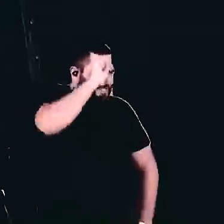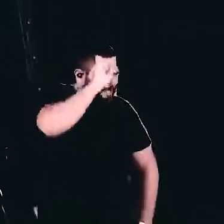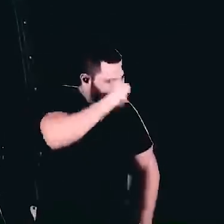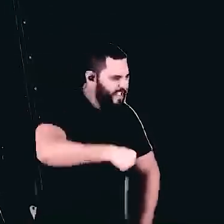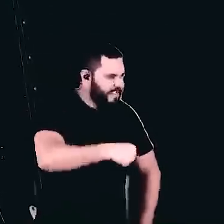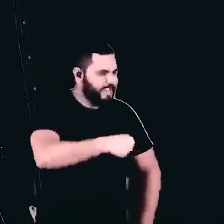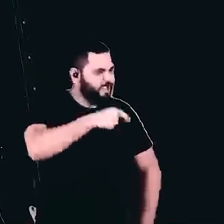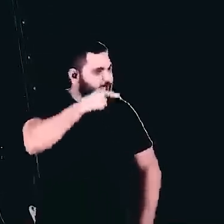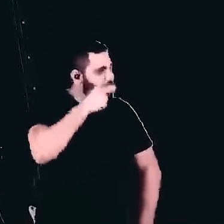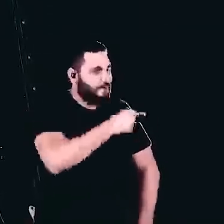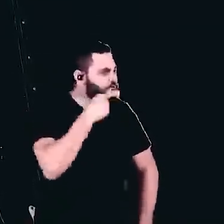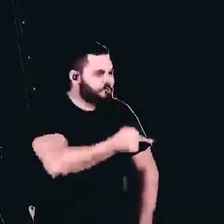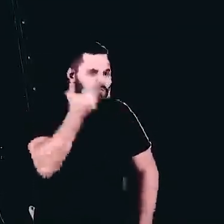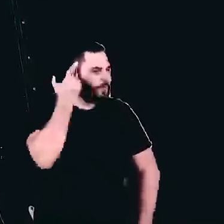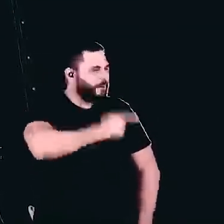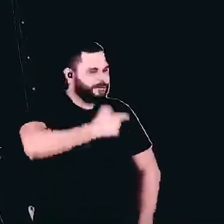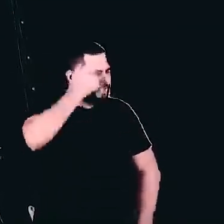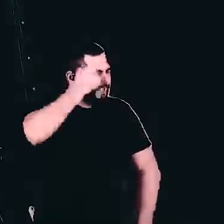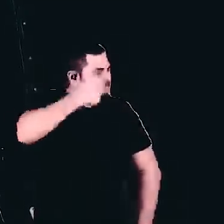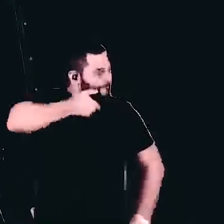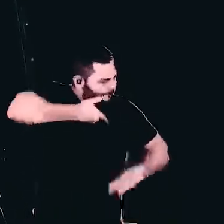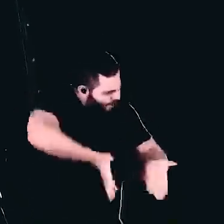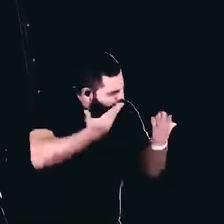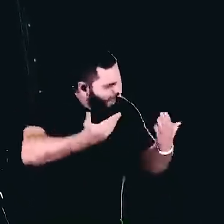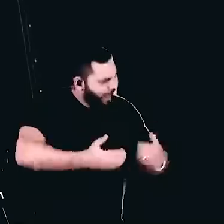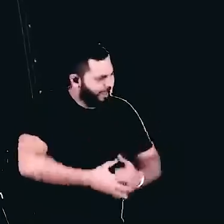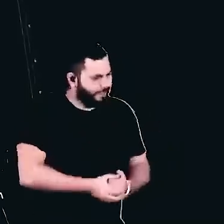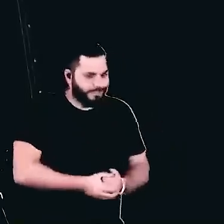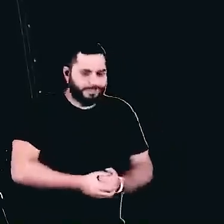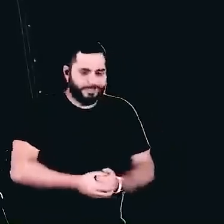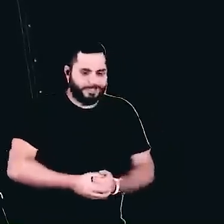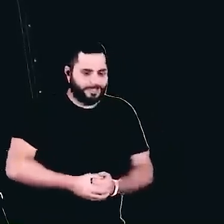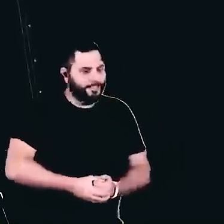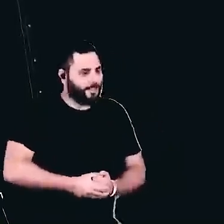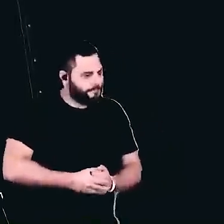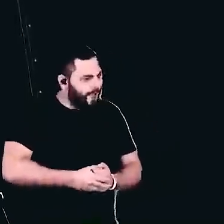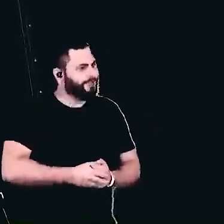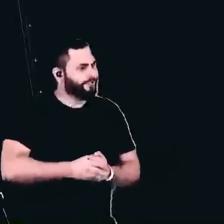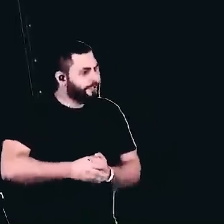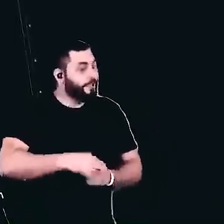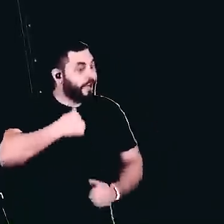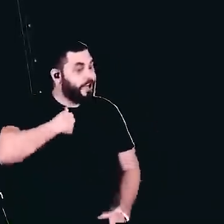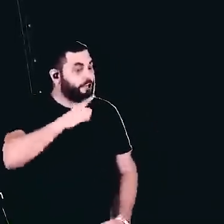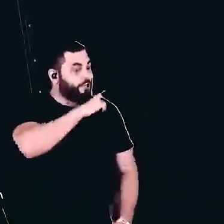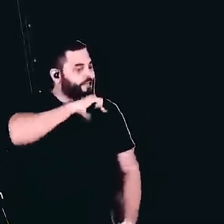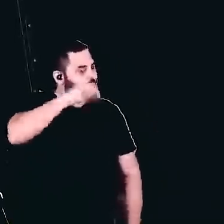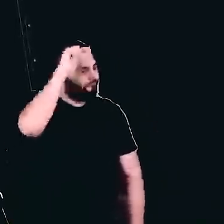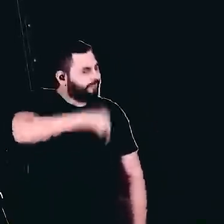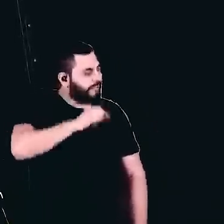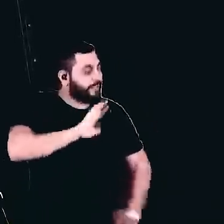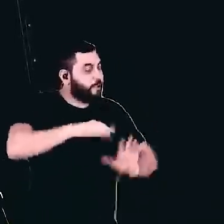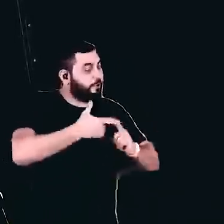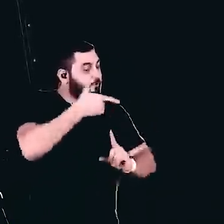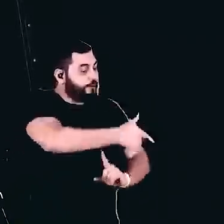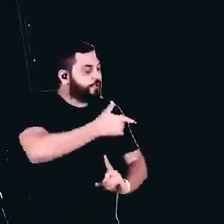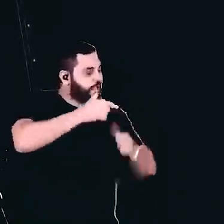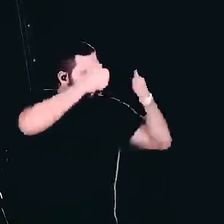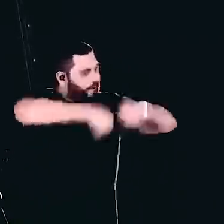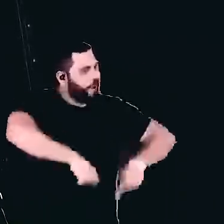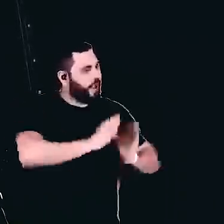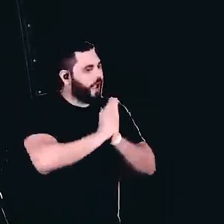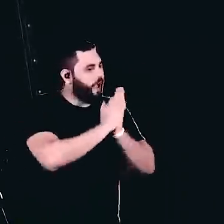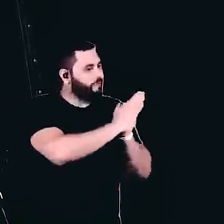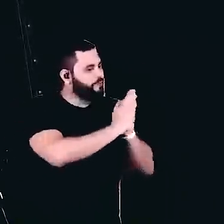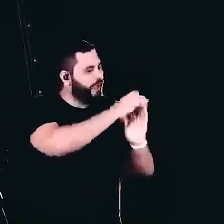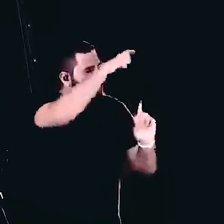Laura. Você é capaz. Vamos! E ela batia as pernas assim. Eu só vou sair daqui quando você vestir